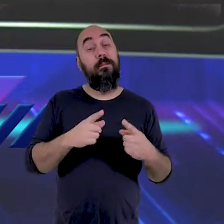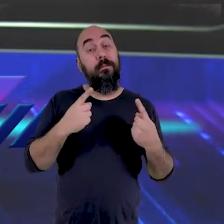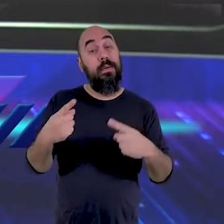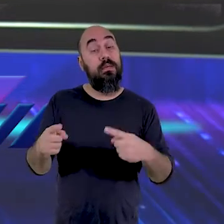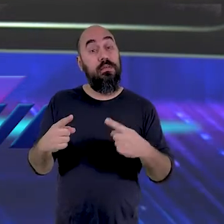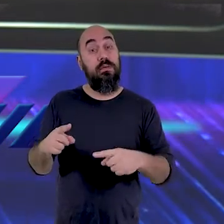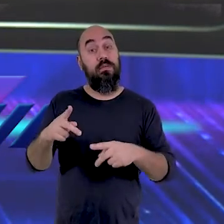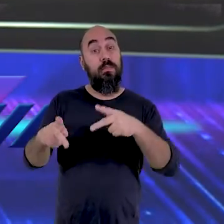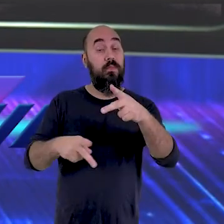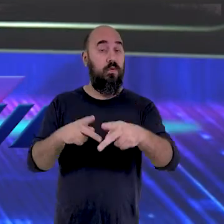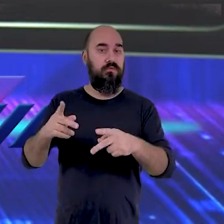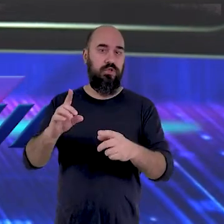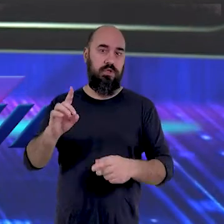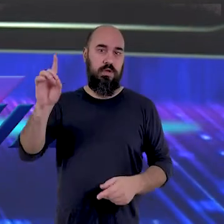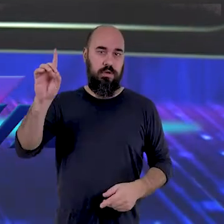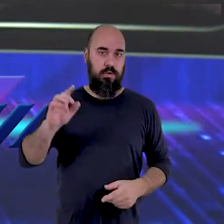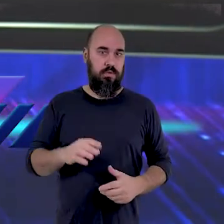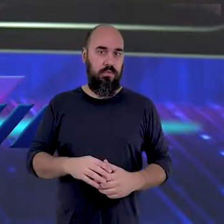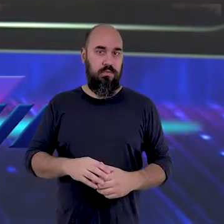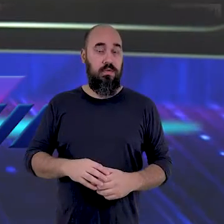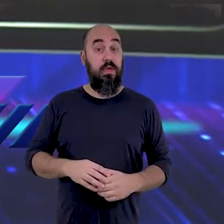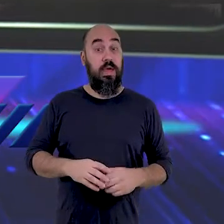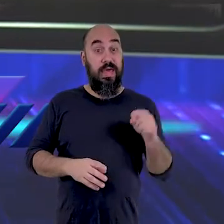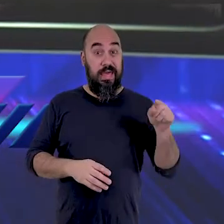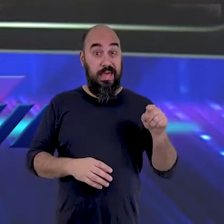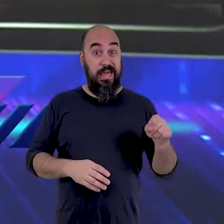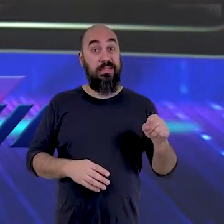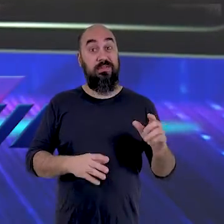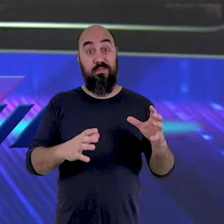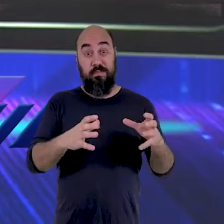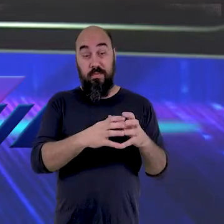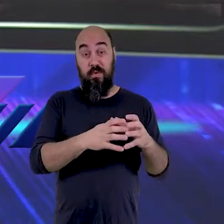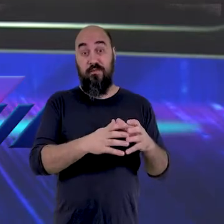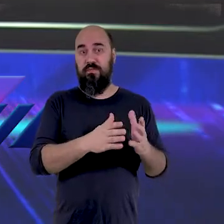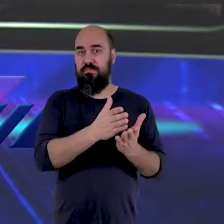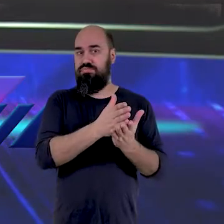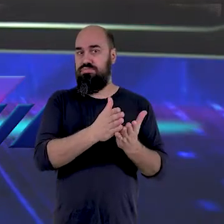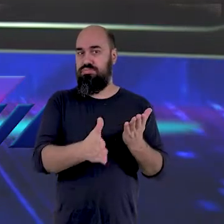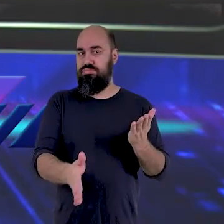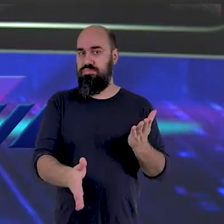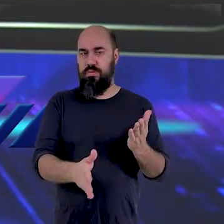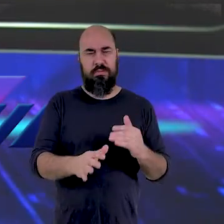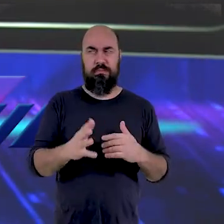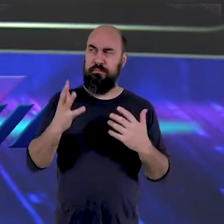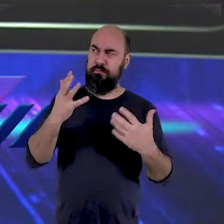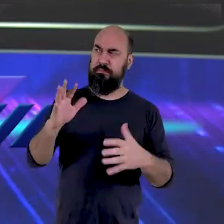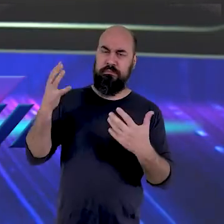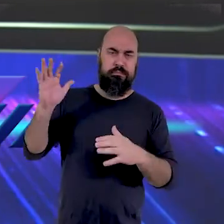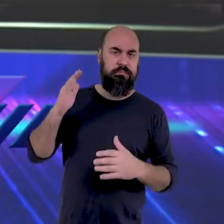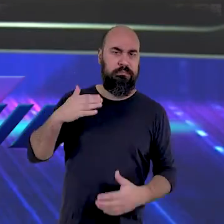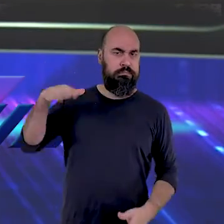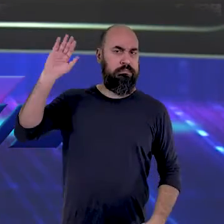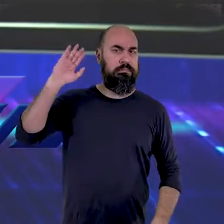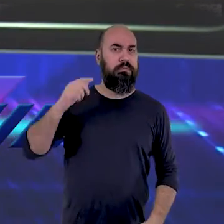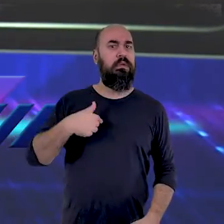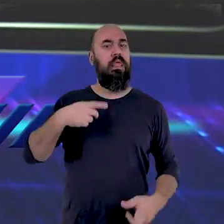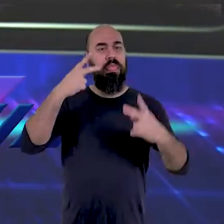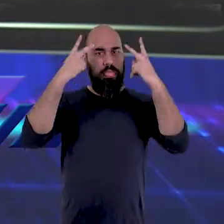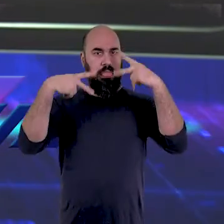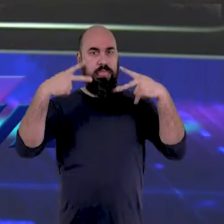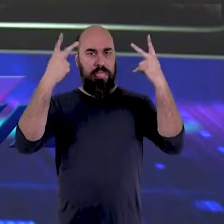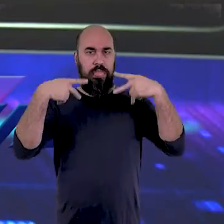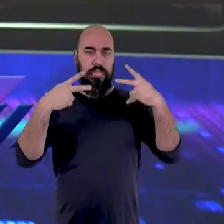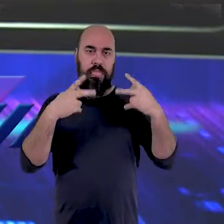que escravizaram o povo de Deus, que se afastavam completamente da revelação do Senhor e viviam de acordo com suas